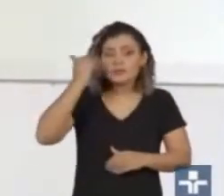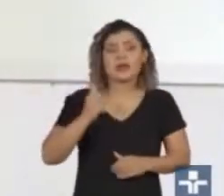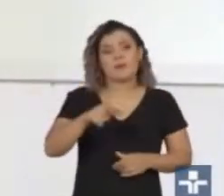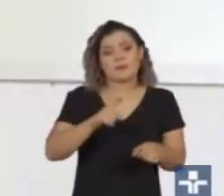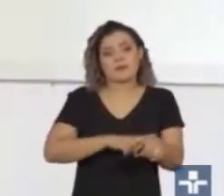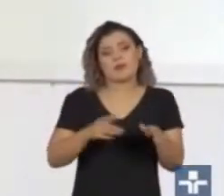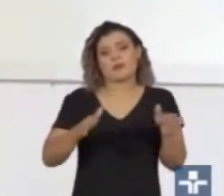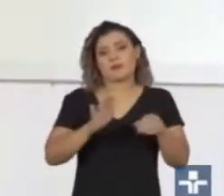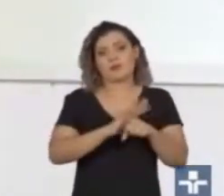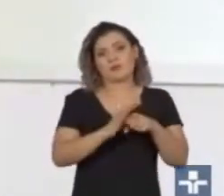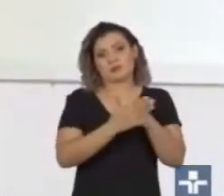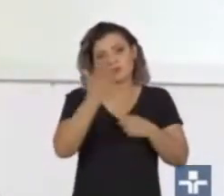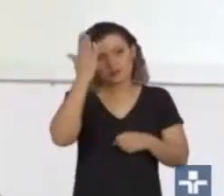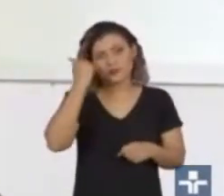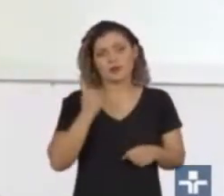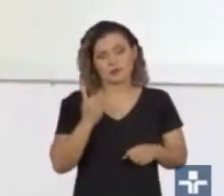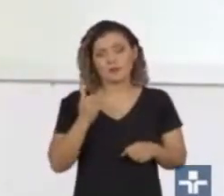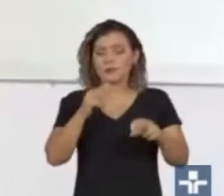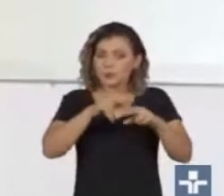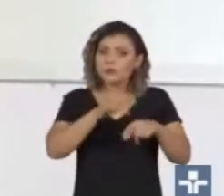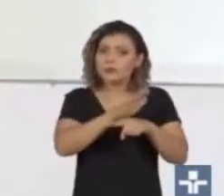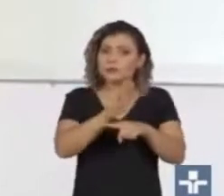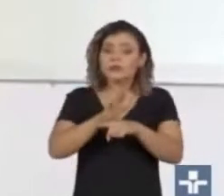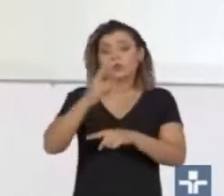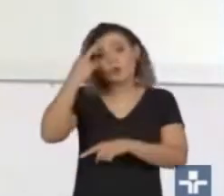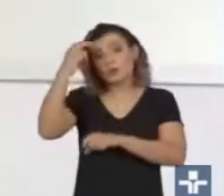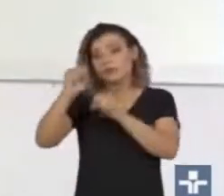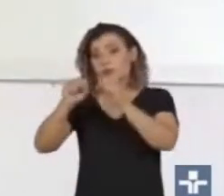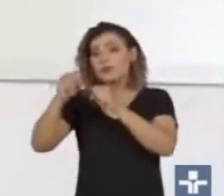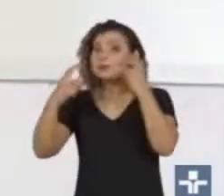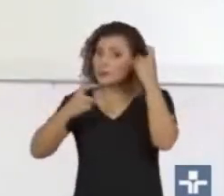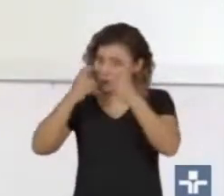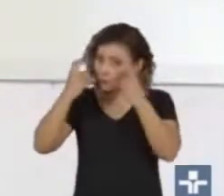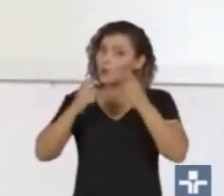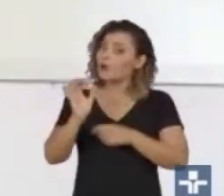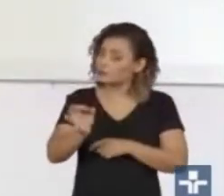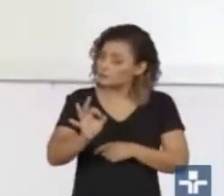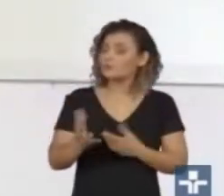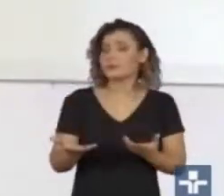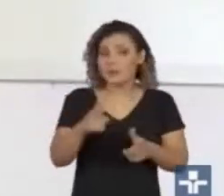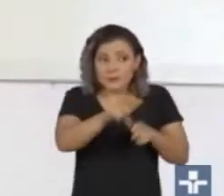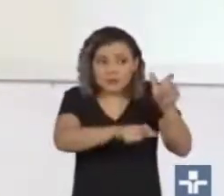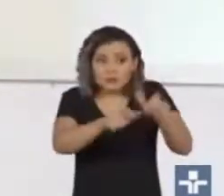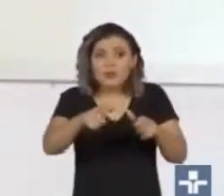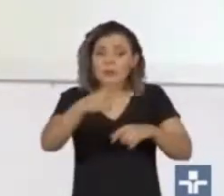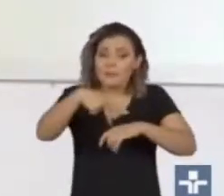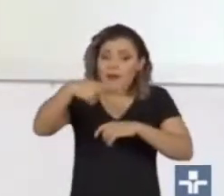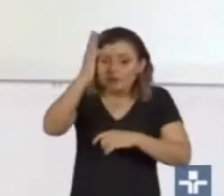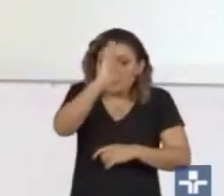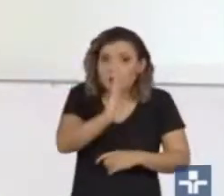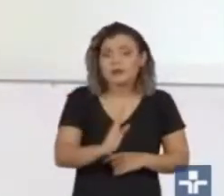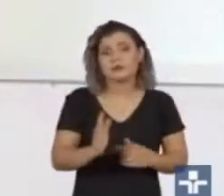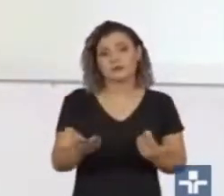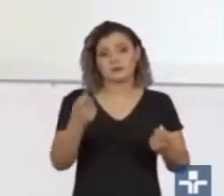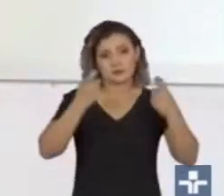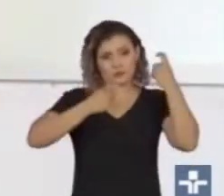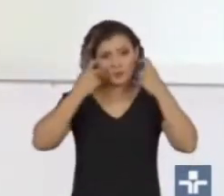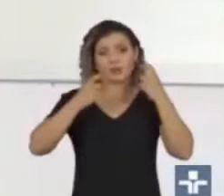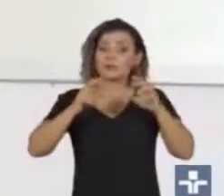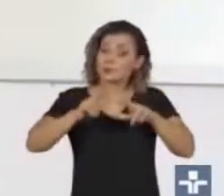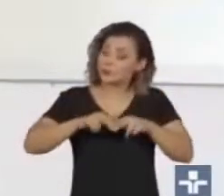antes da pandemia, né? Tem muito empresário preocupado, sim, com o que o país está vivendo, né?